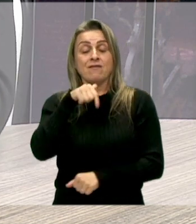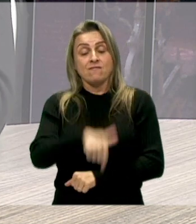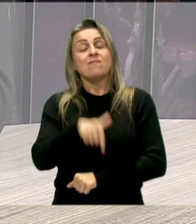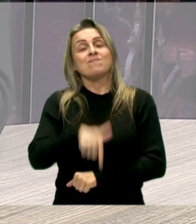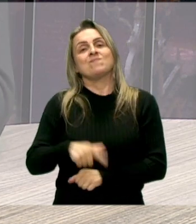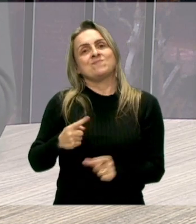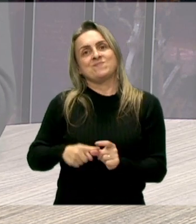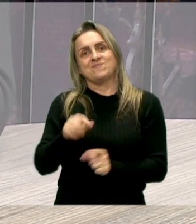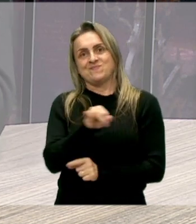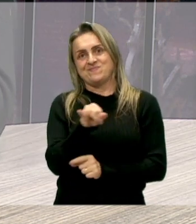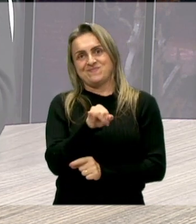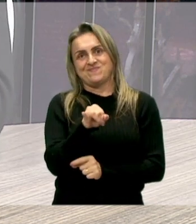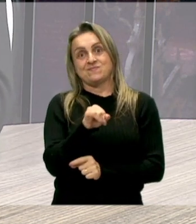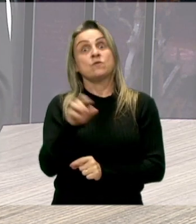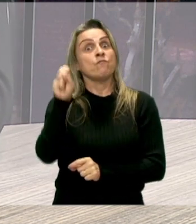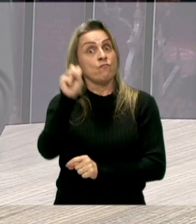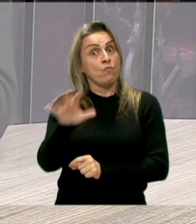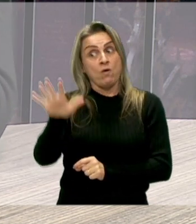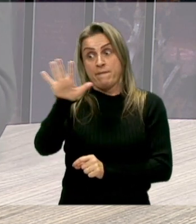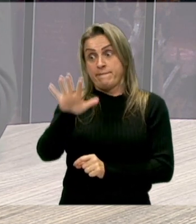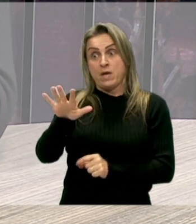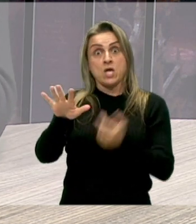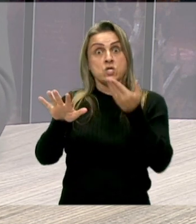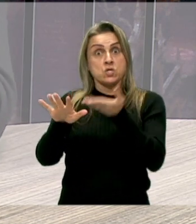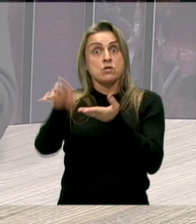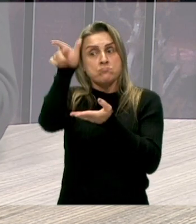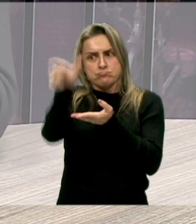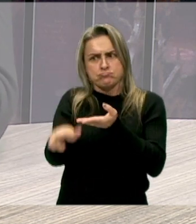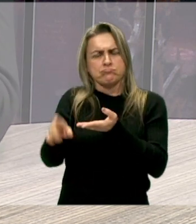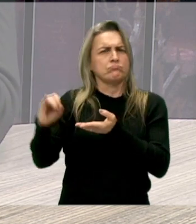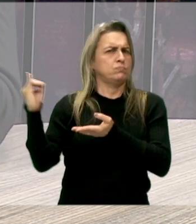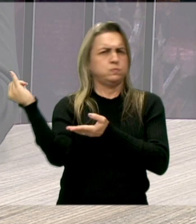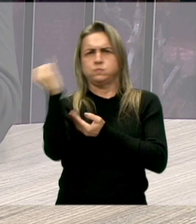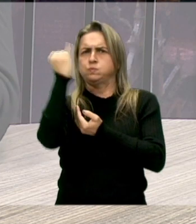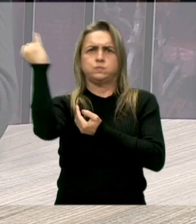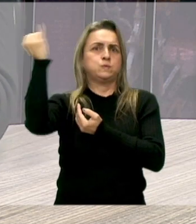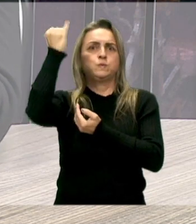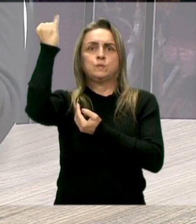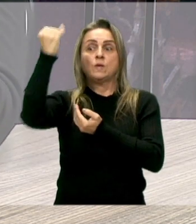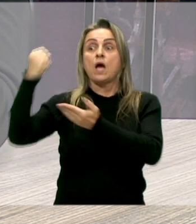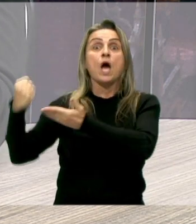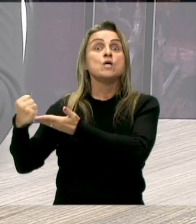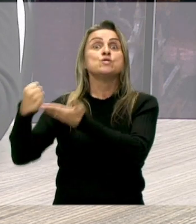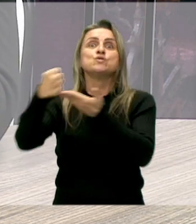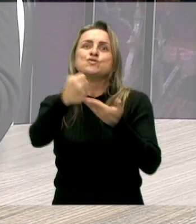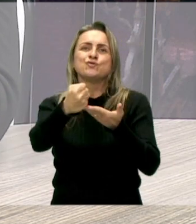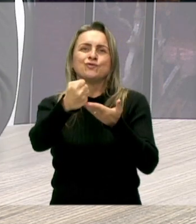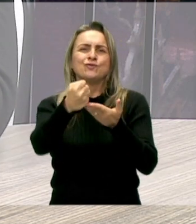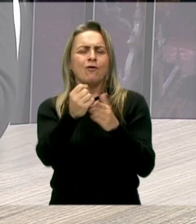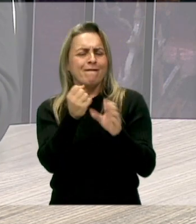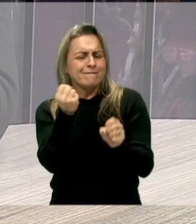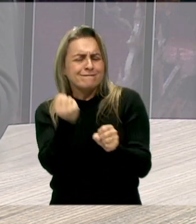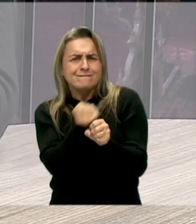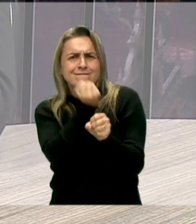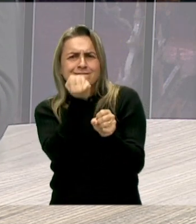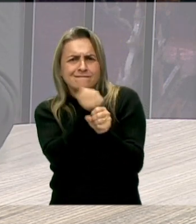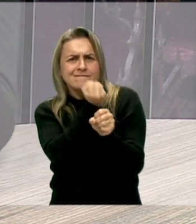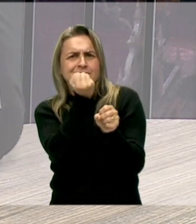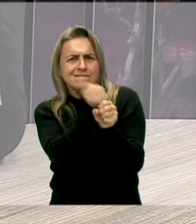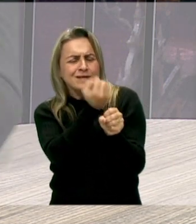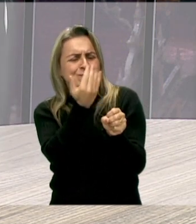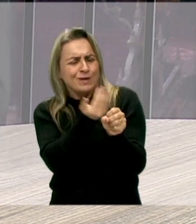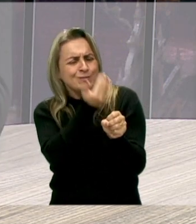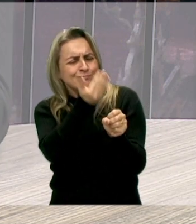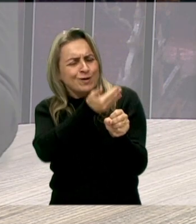que foi muito importante, foi uma pessoa que acho que ajudou a construir a história do festival junto com toda